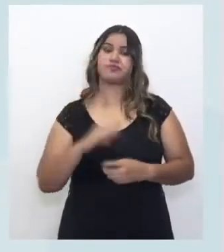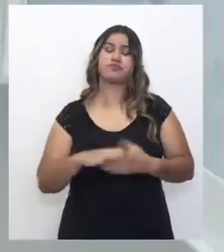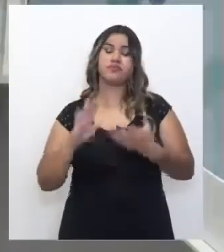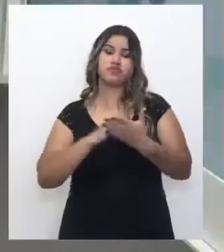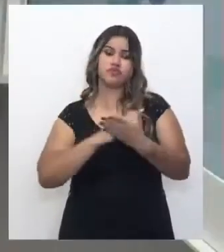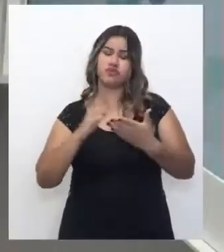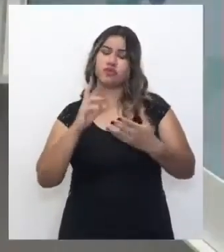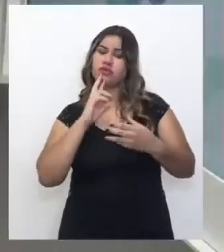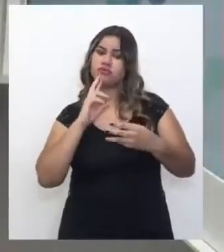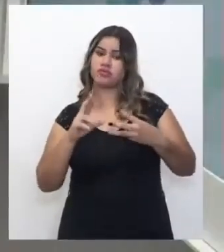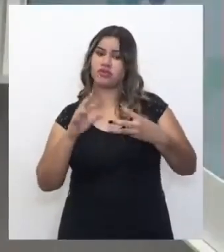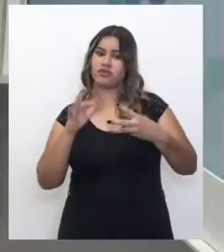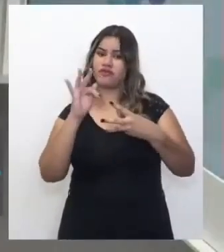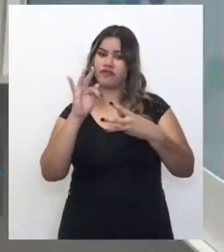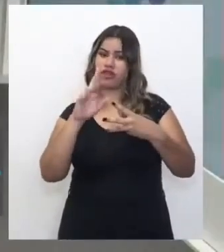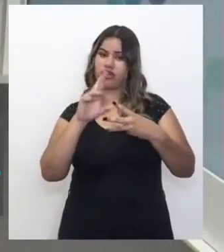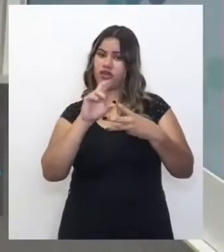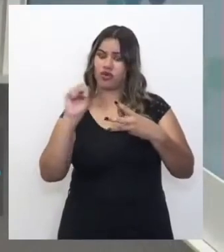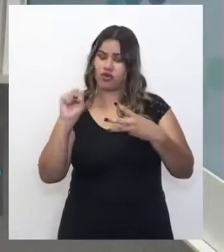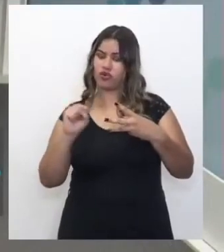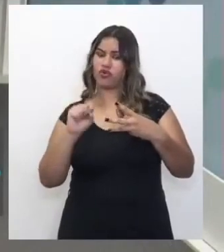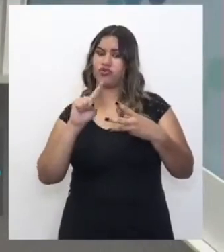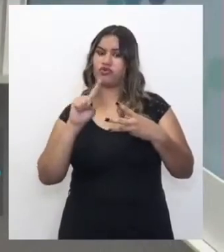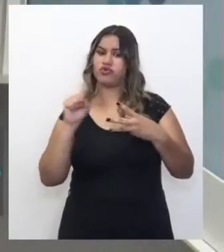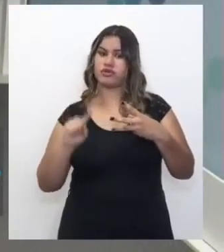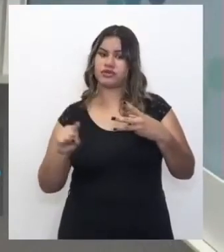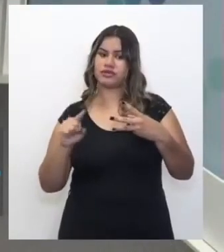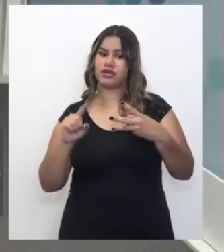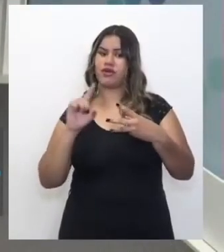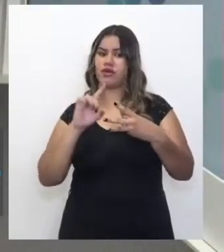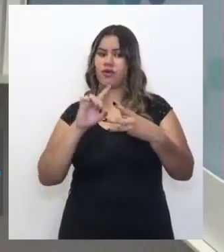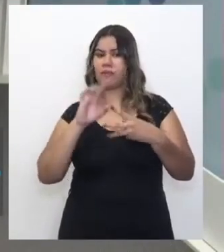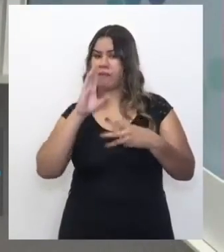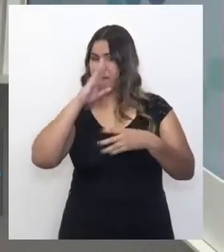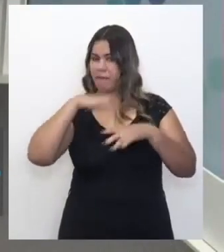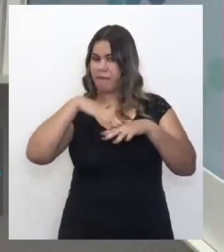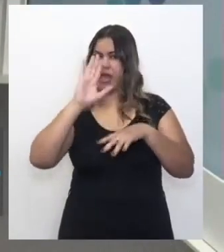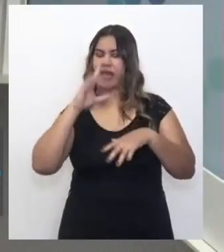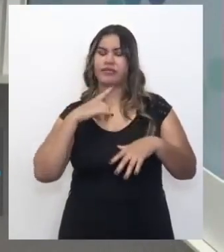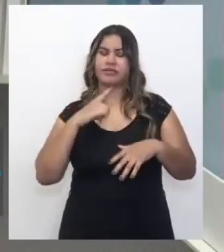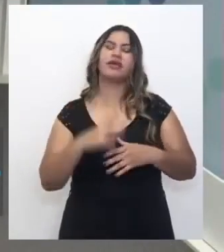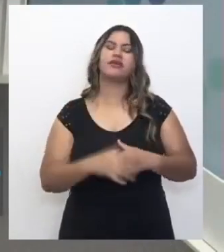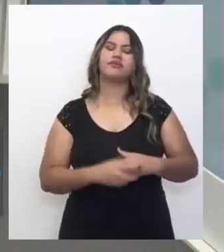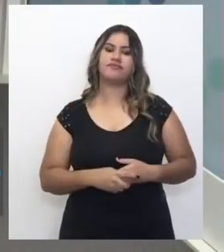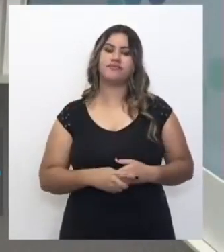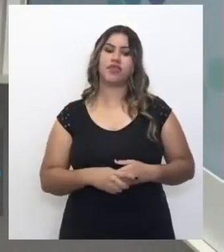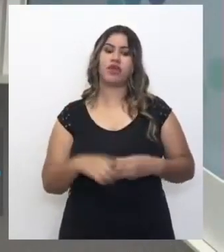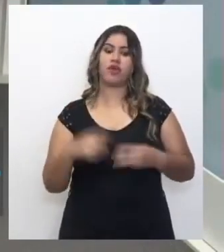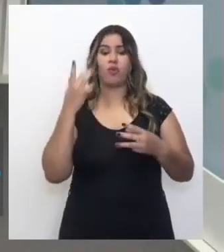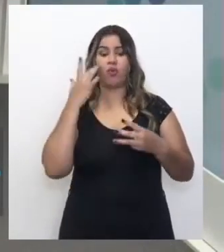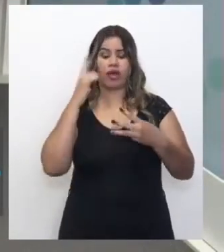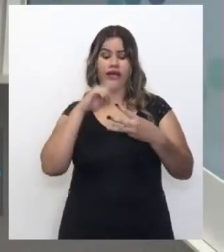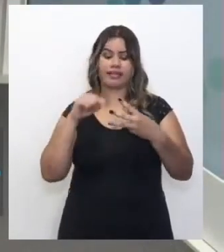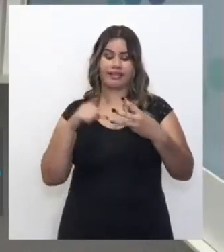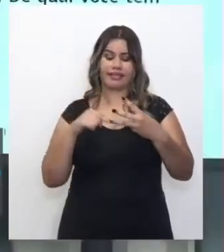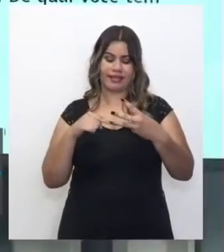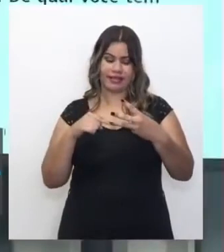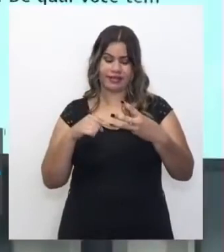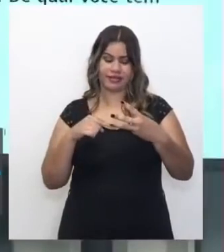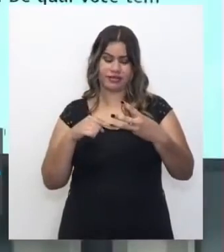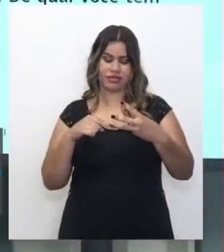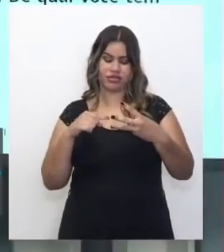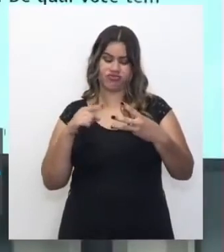colocaram. Feroz. Feroz está predominando. Eu acho que dentre as três, se a gente colocasse